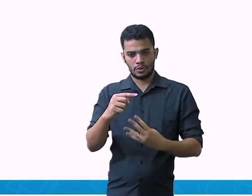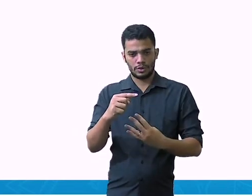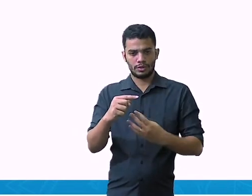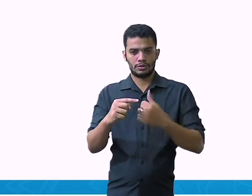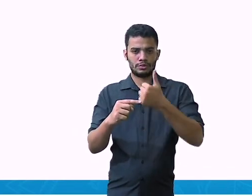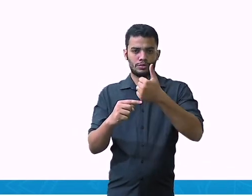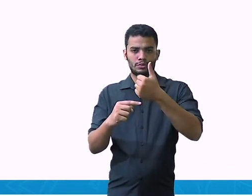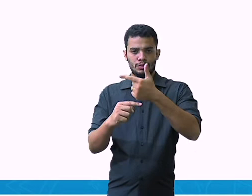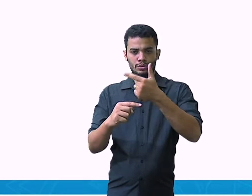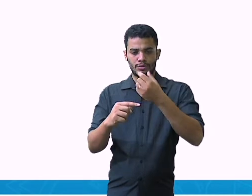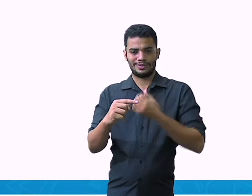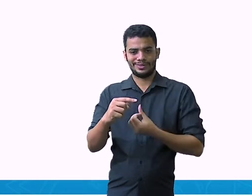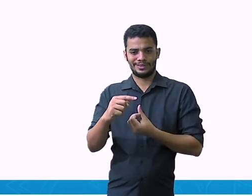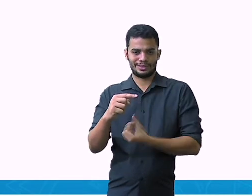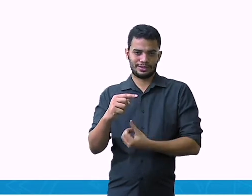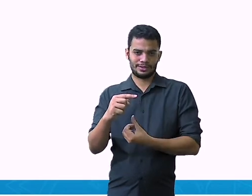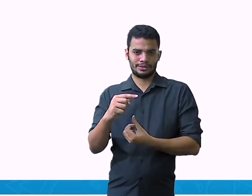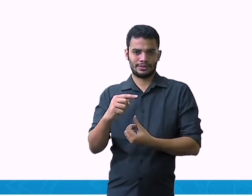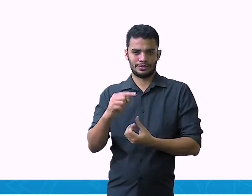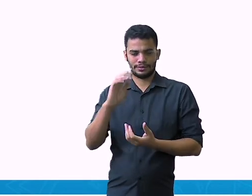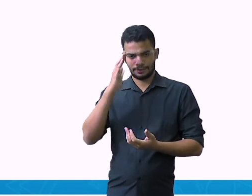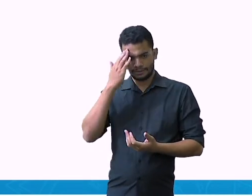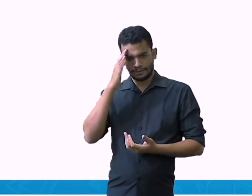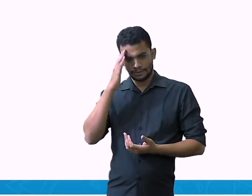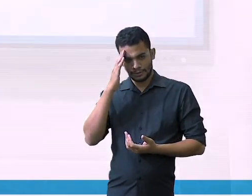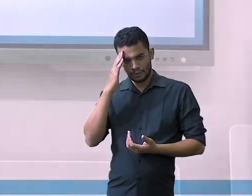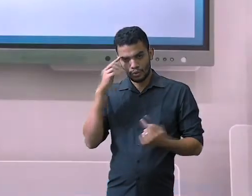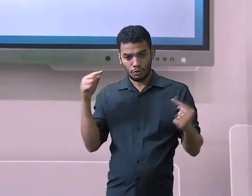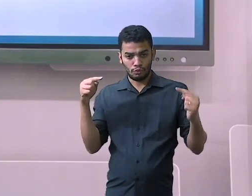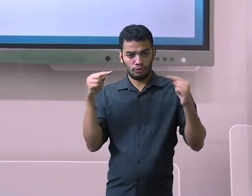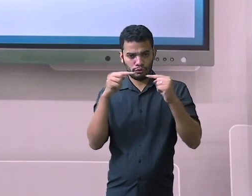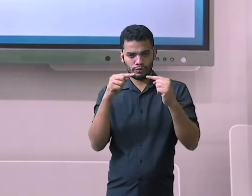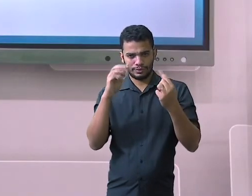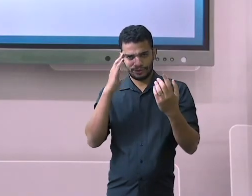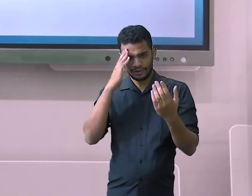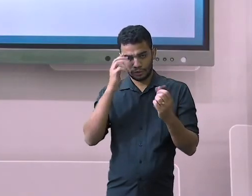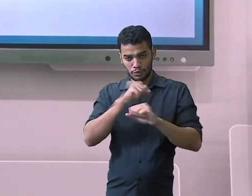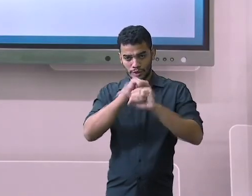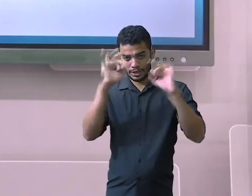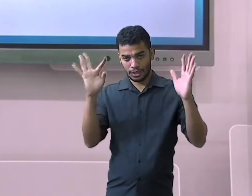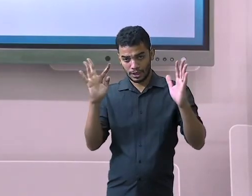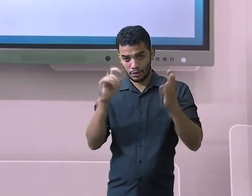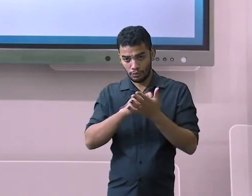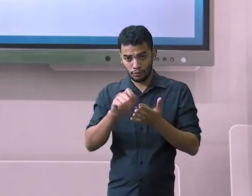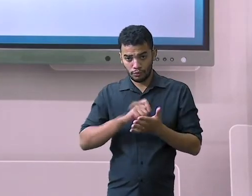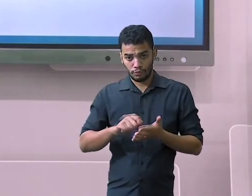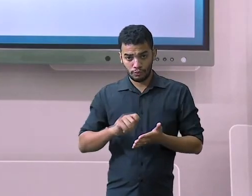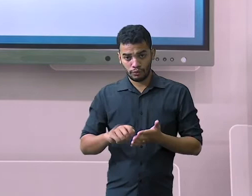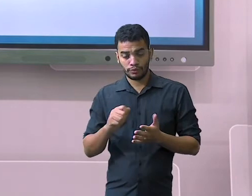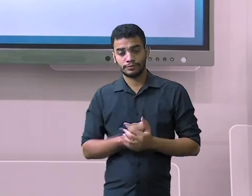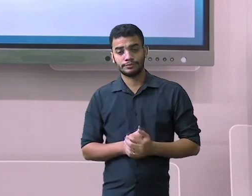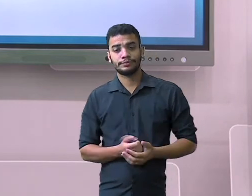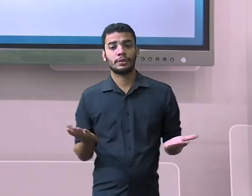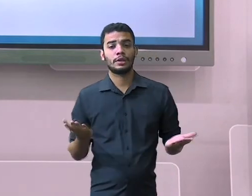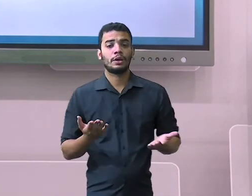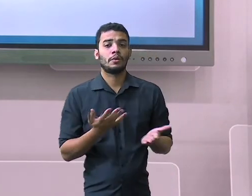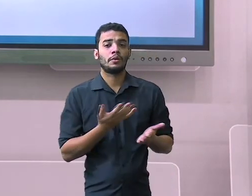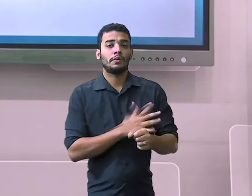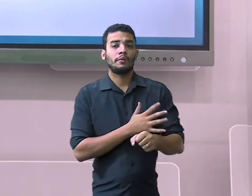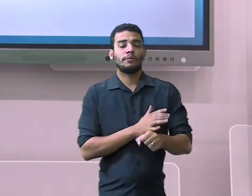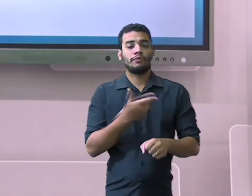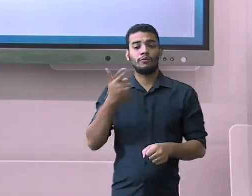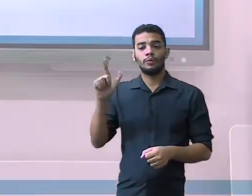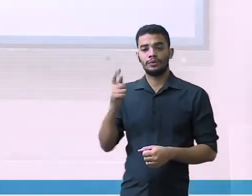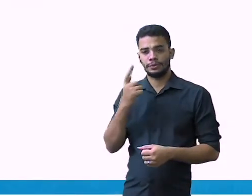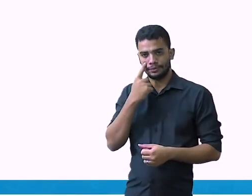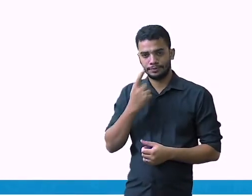12 sextos. Anotaram? Fechou? Vamos para a nossa próxima.